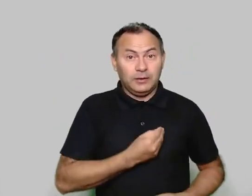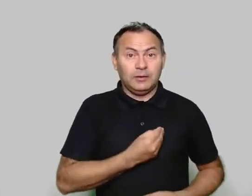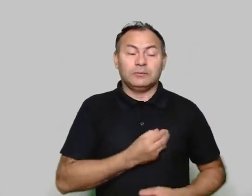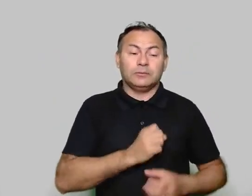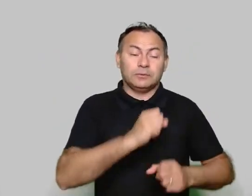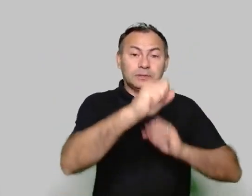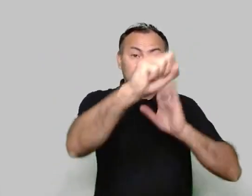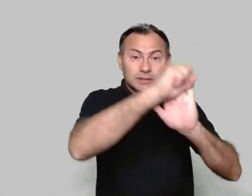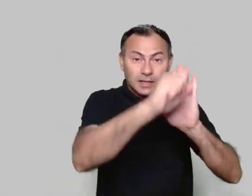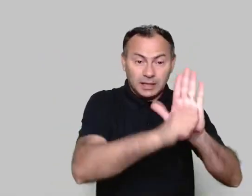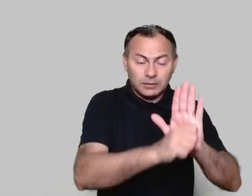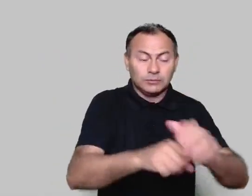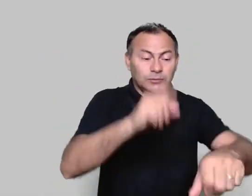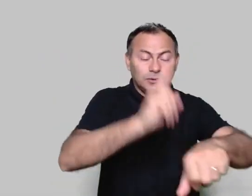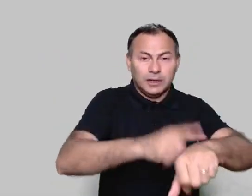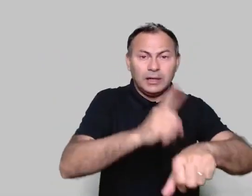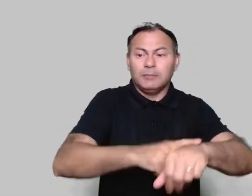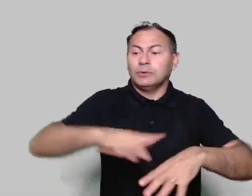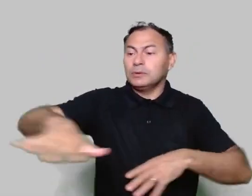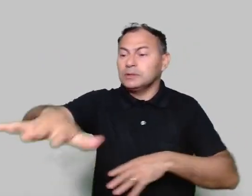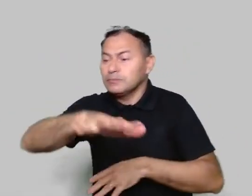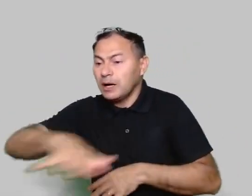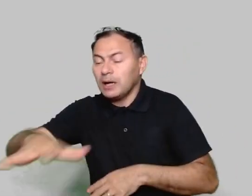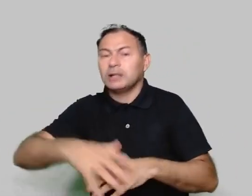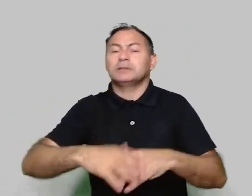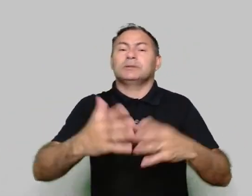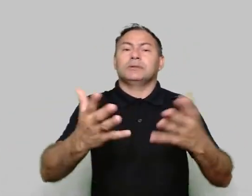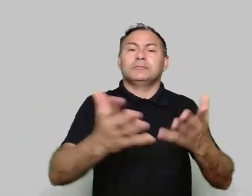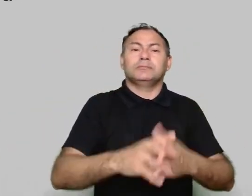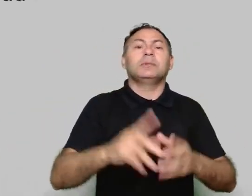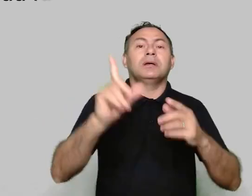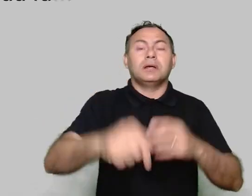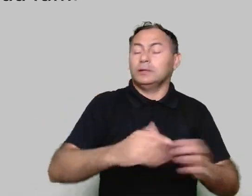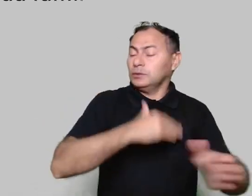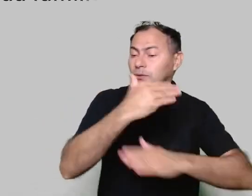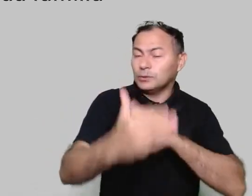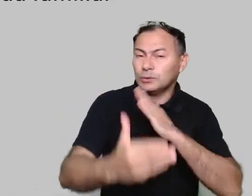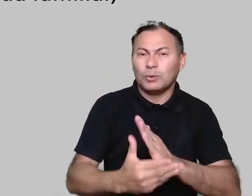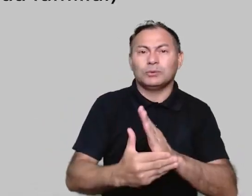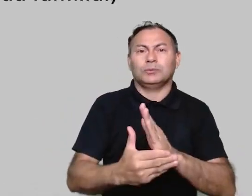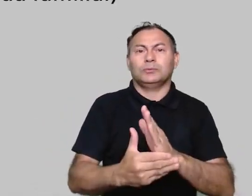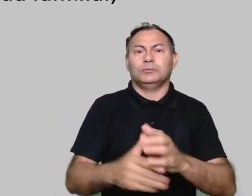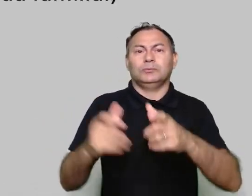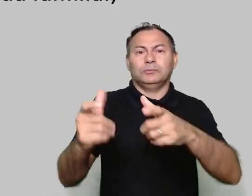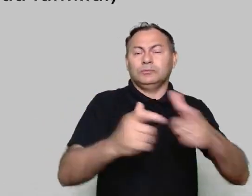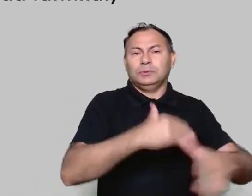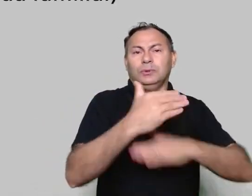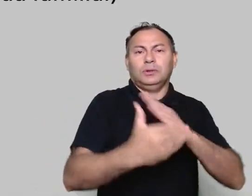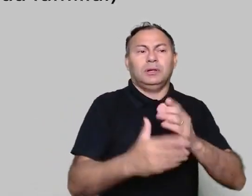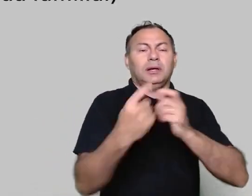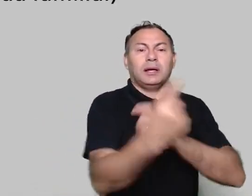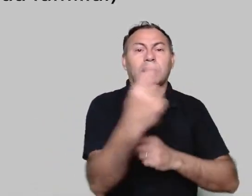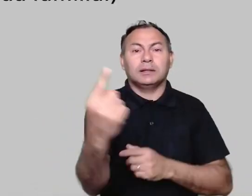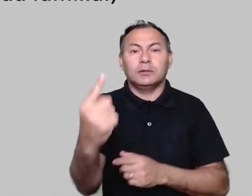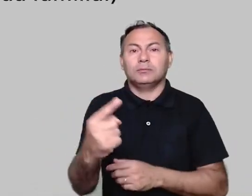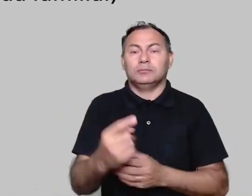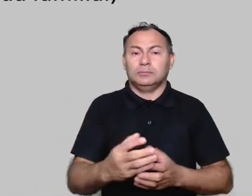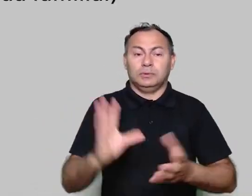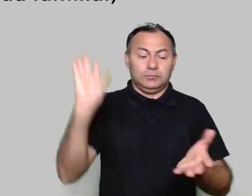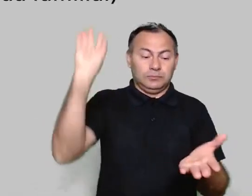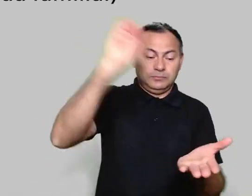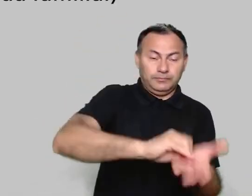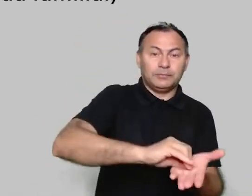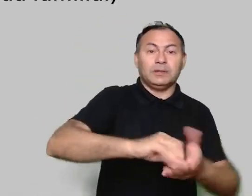Vivem no século, no tempo, no espaço, né? Isto é, em todos e cada um